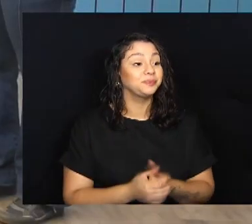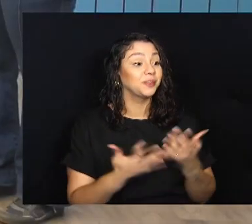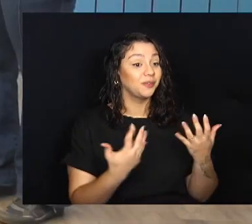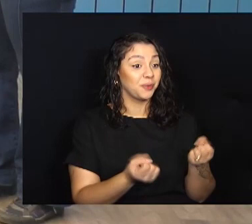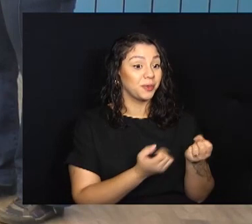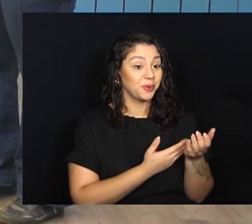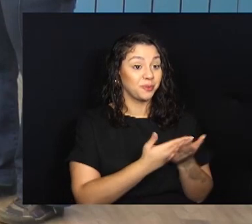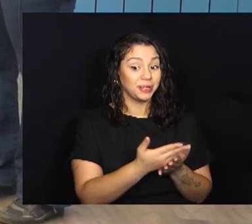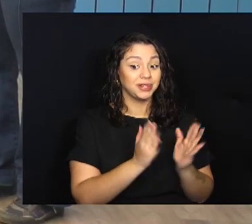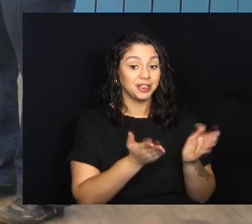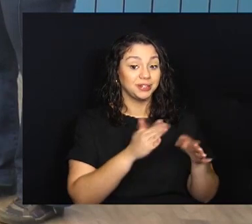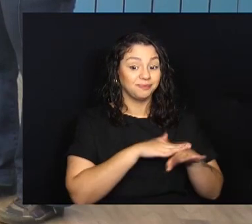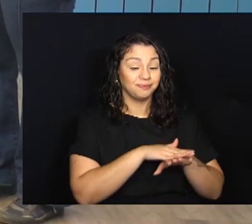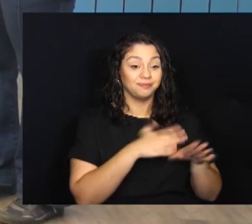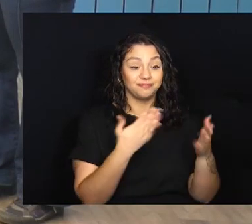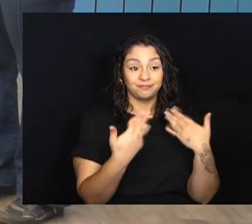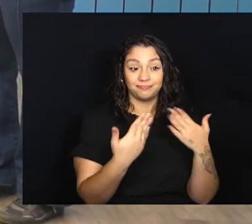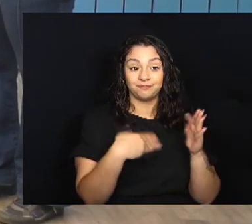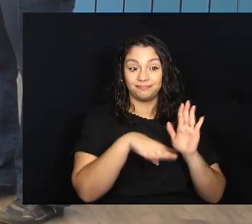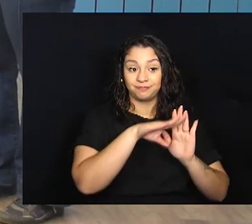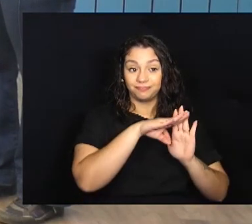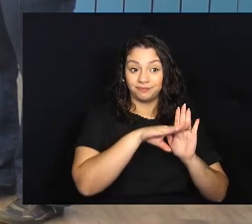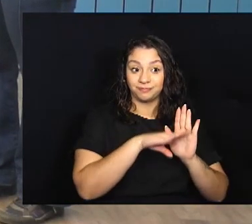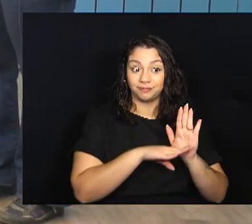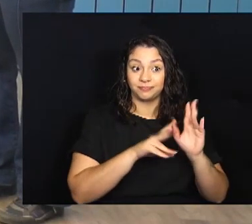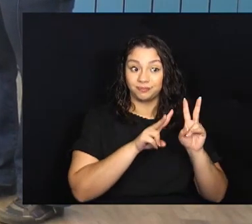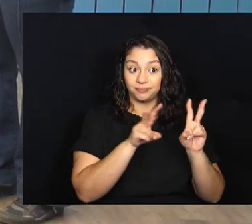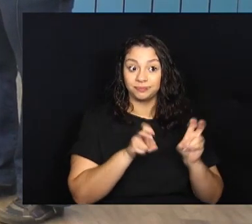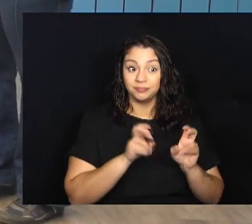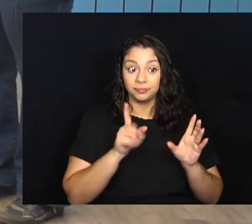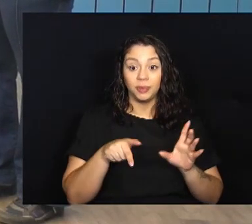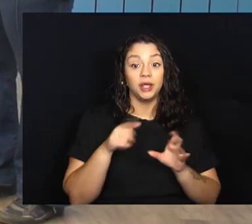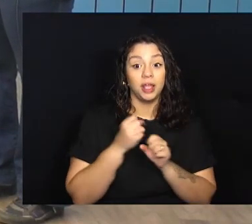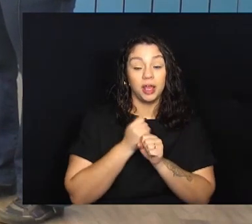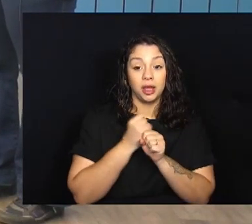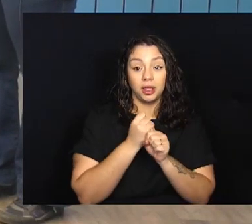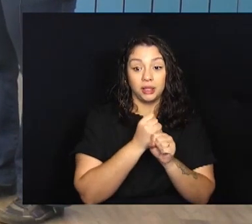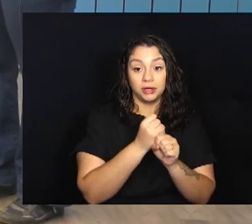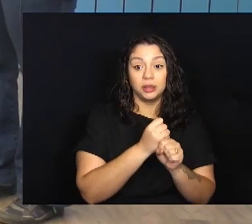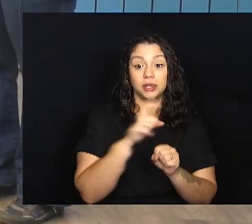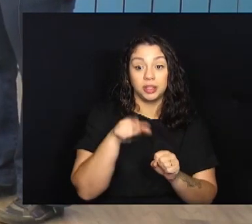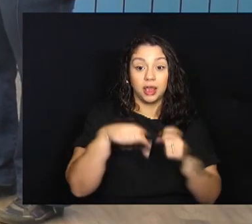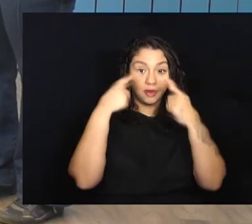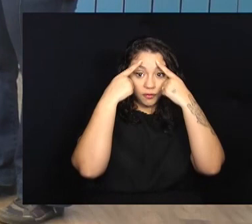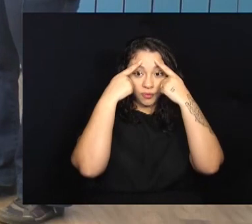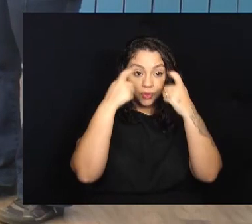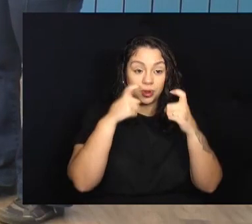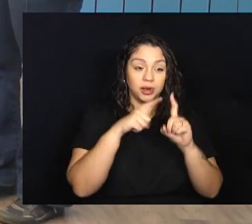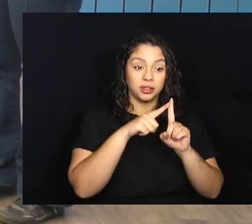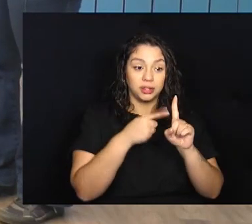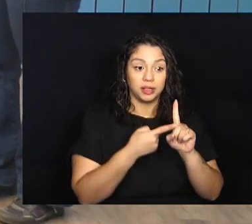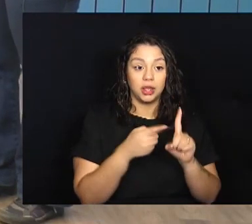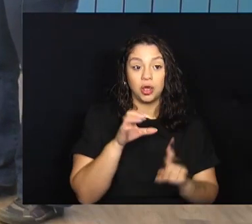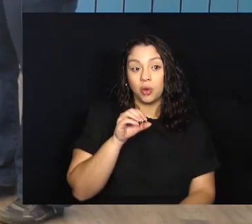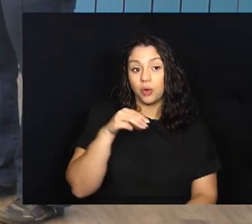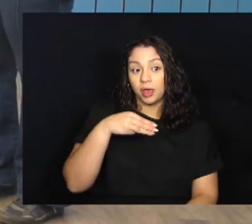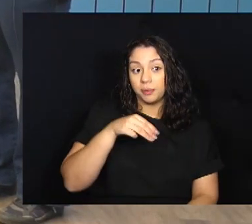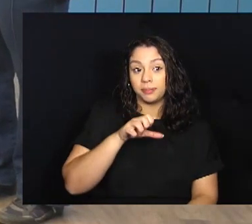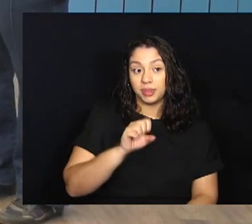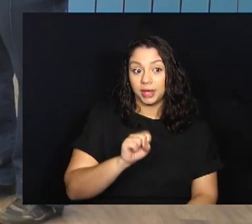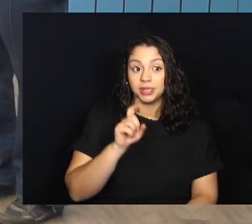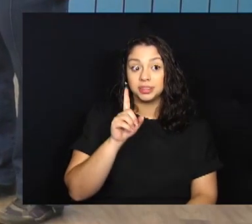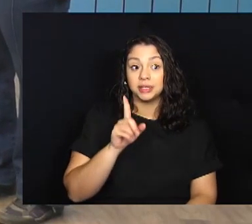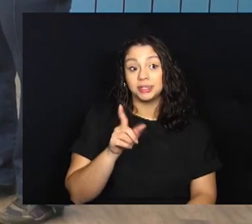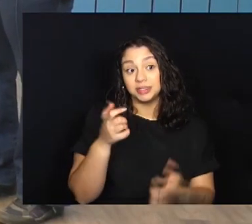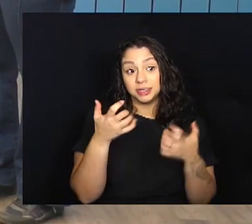sobre uma pauta que você tem debatido há anos, que é a violência obstétrica. A OMS, a Organização Mundial da